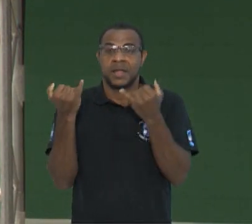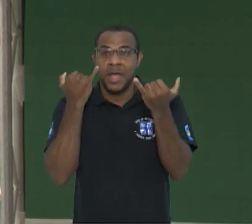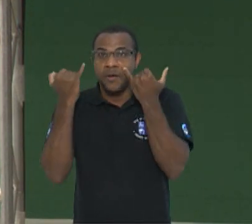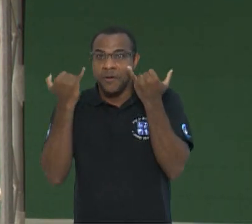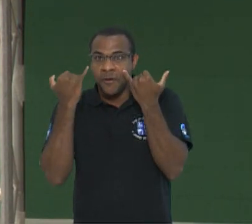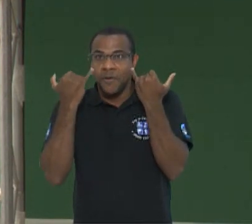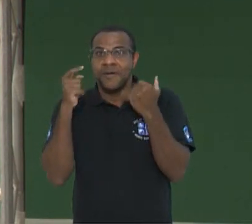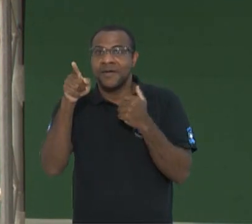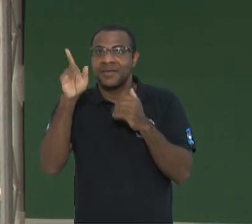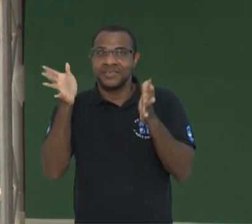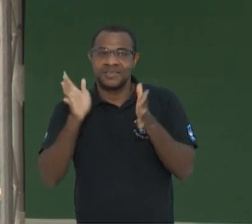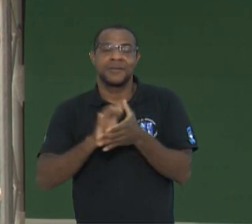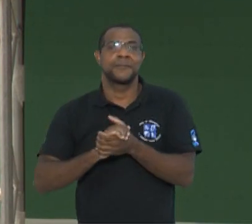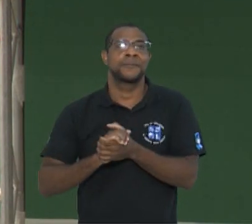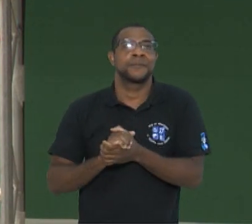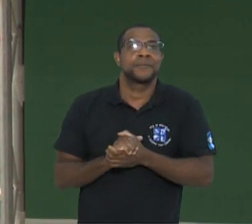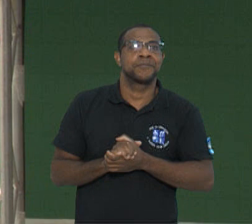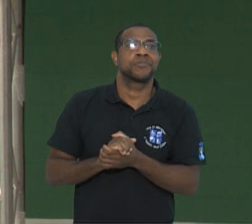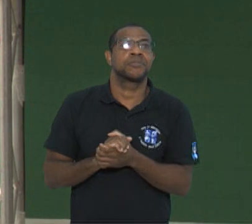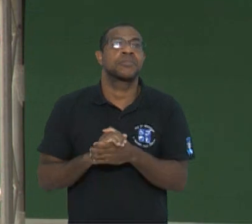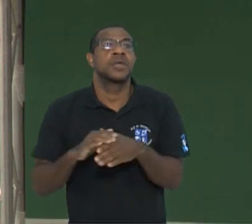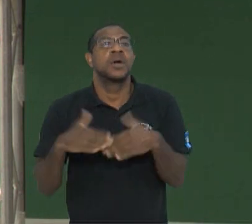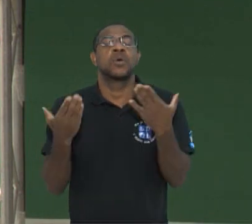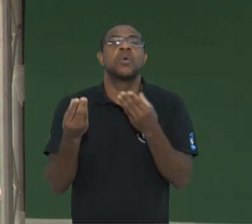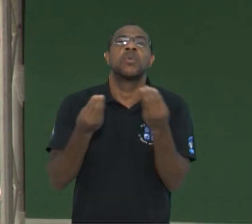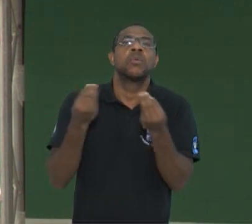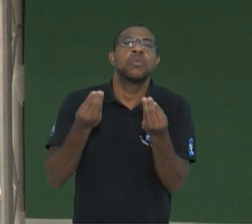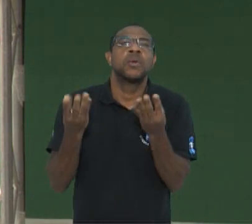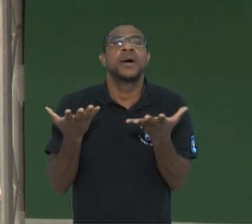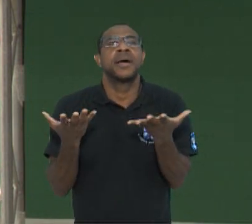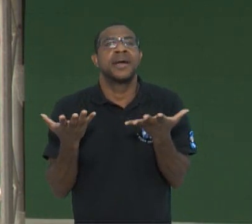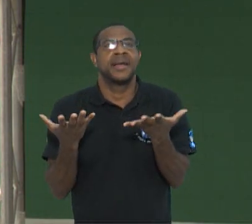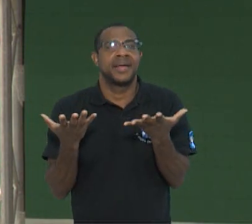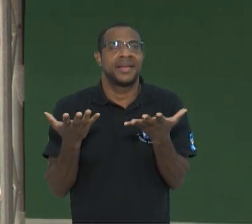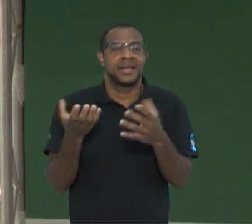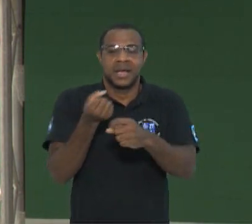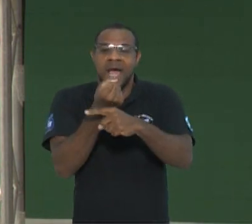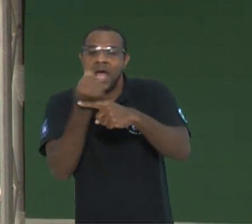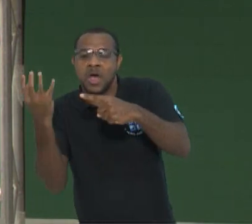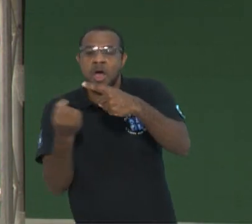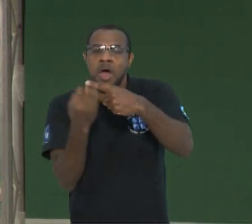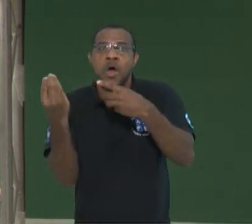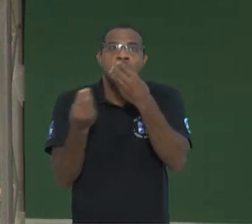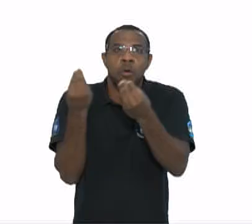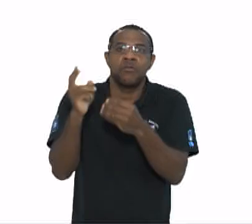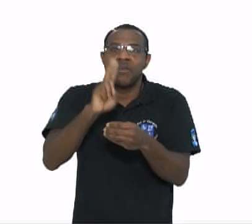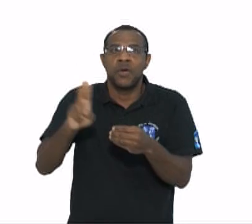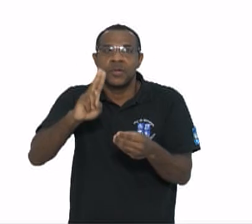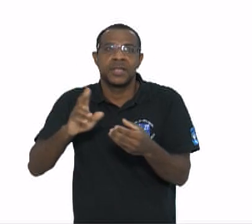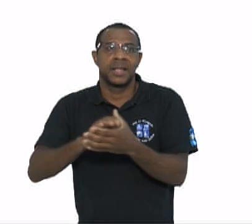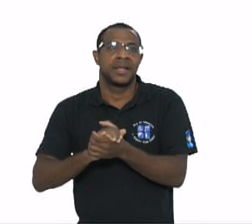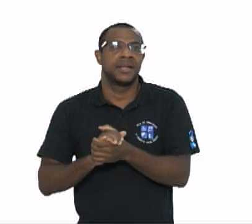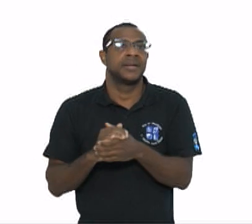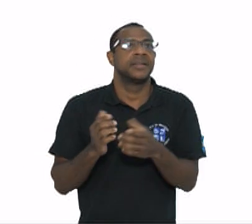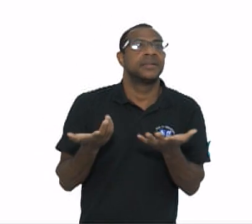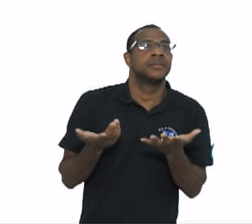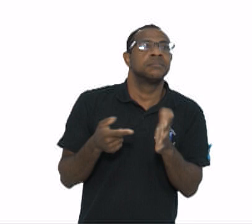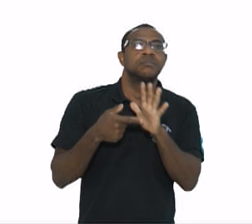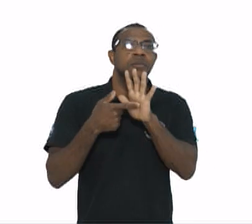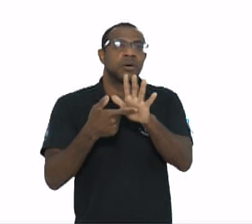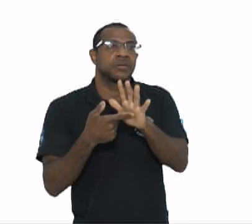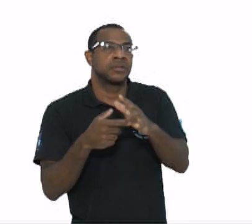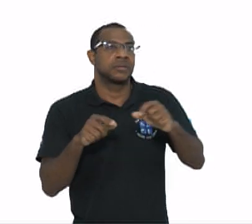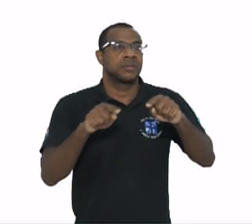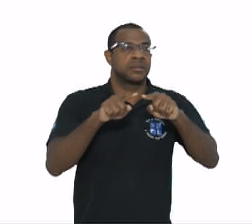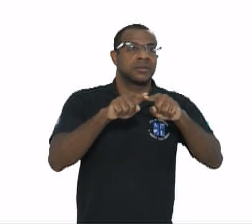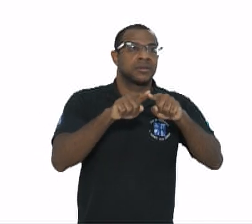depois qual é o formato de equação das assíntotas que eu vou utilizar, tá? Identifico